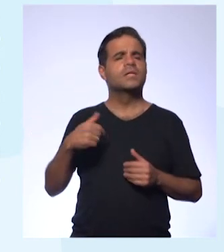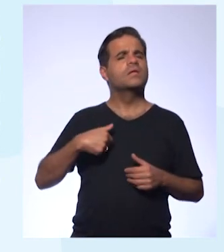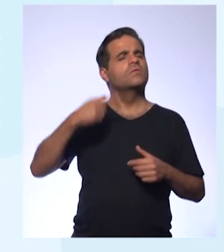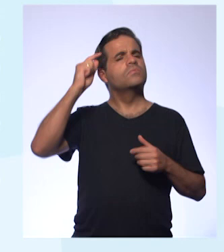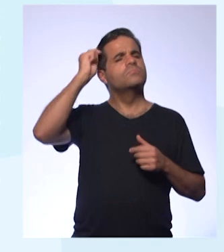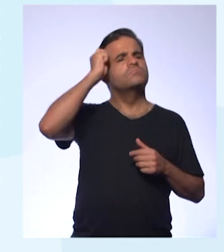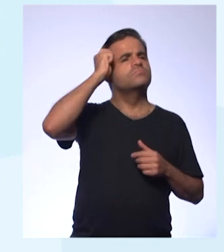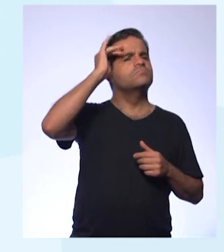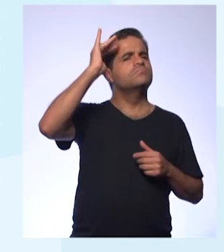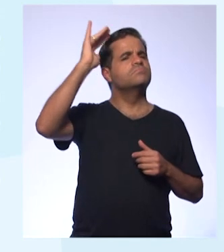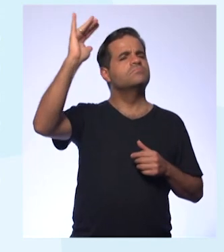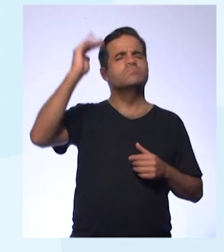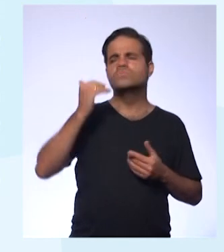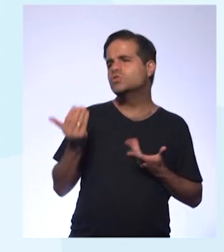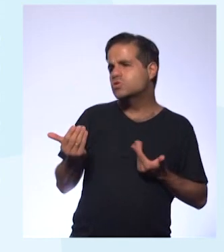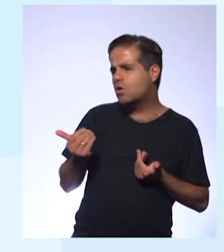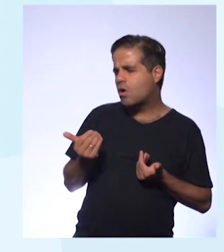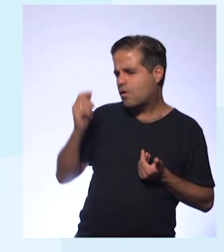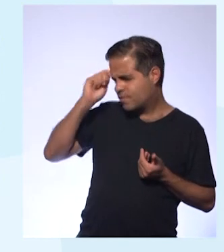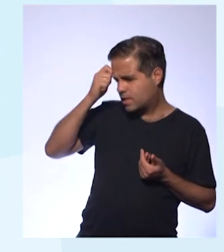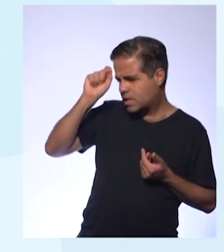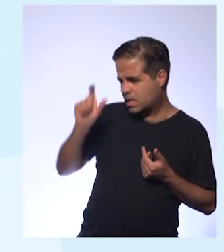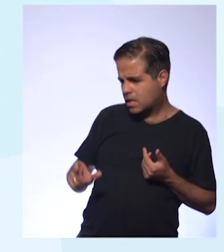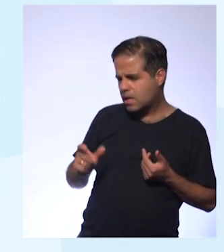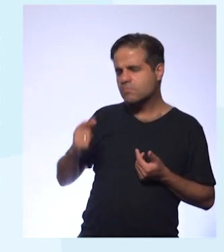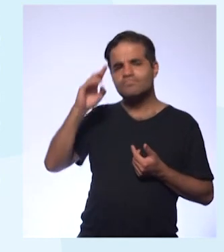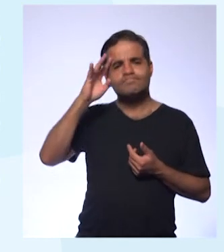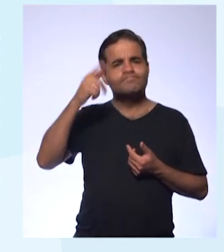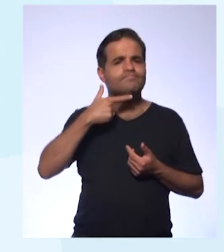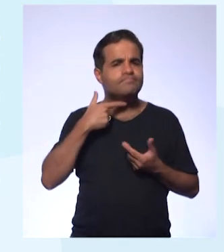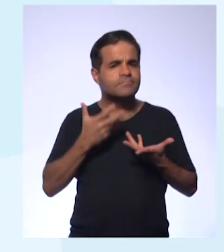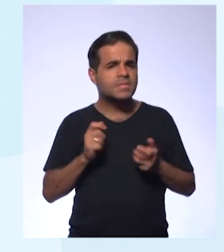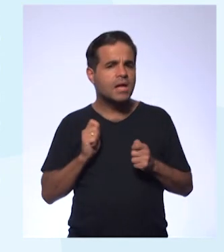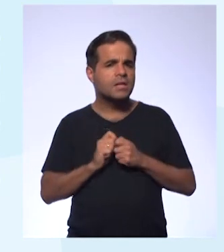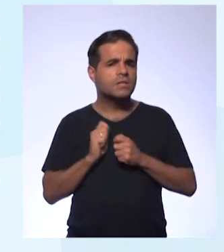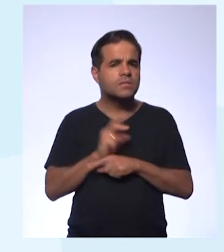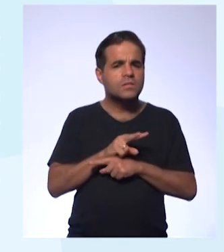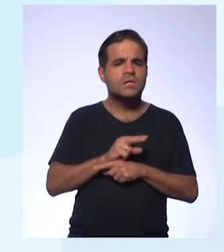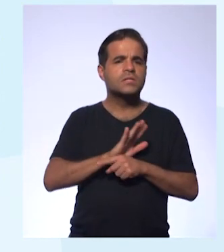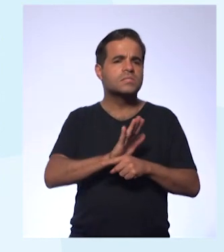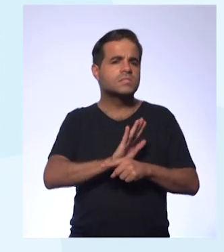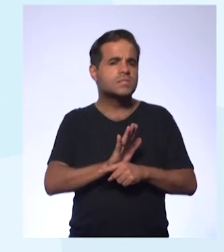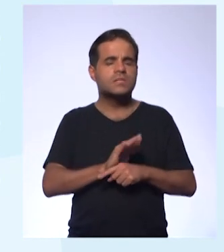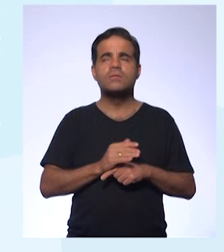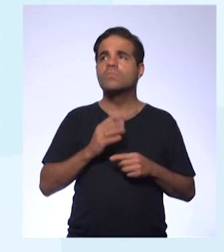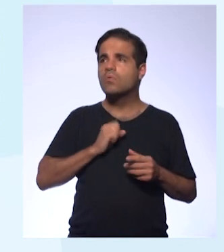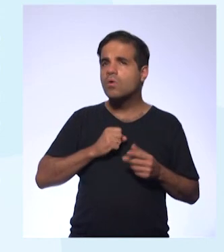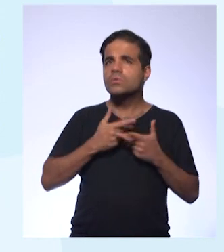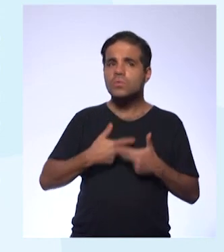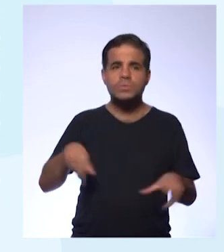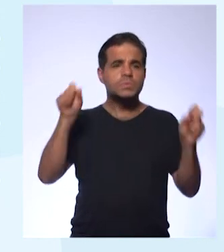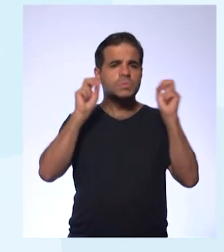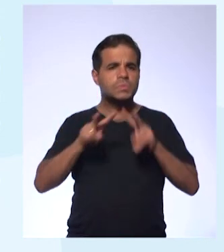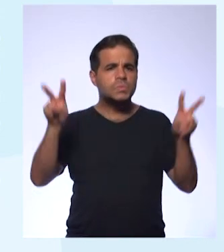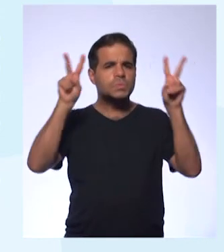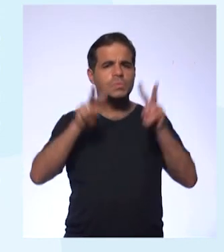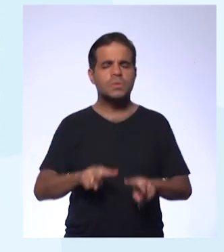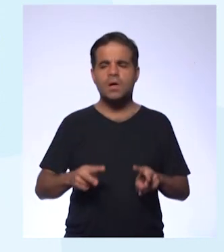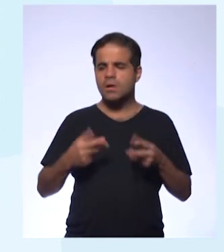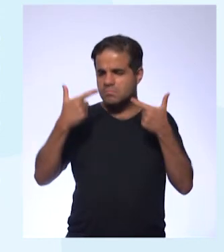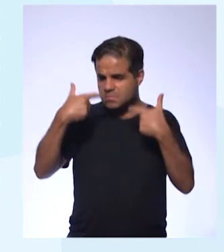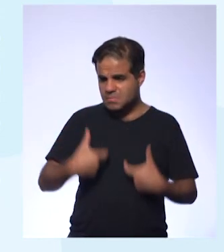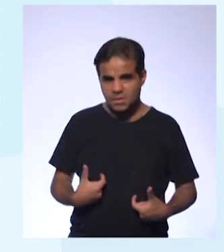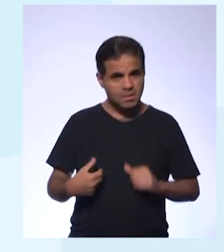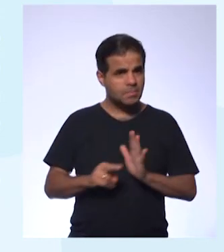fico imaginando o jovem adolescente negro que pensa em fazer cinema ou gosta de audiovisual, que nunca se vê retratado